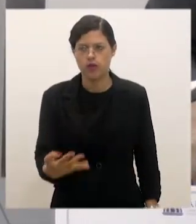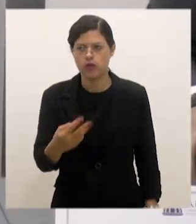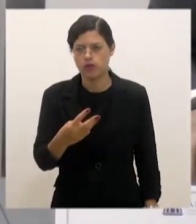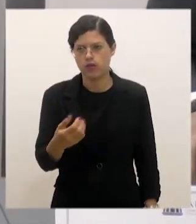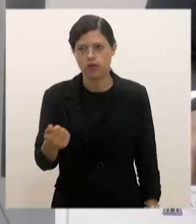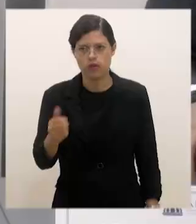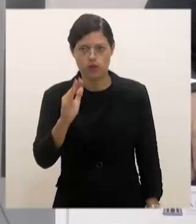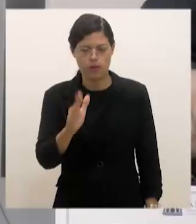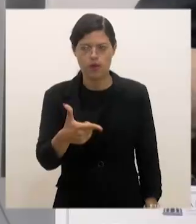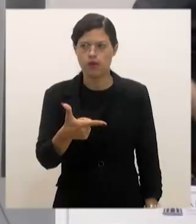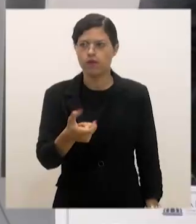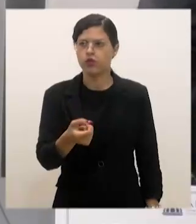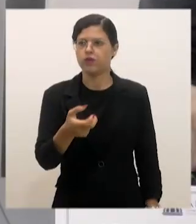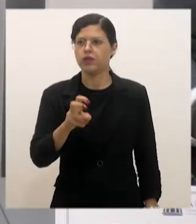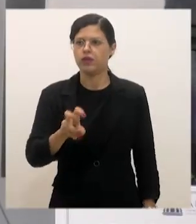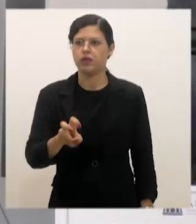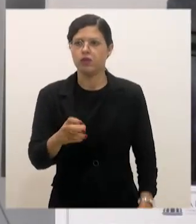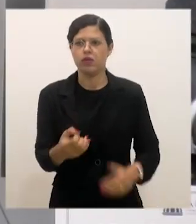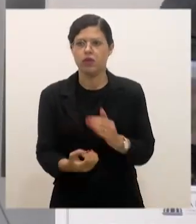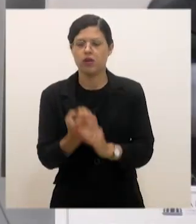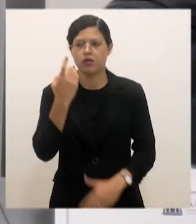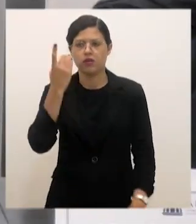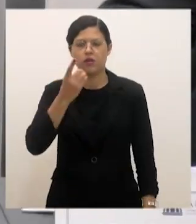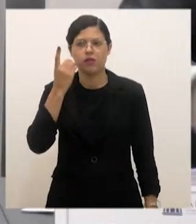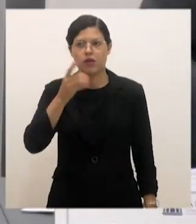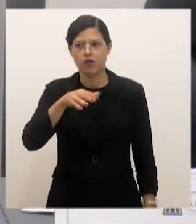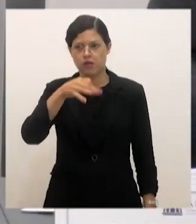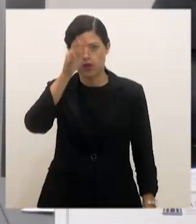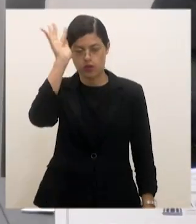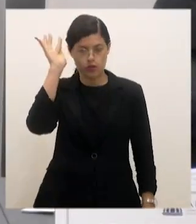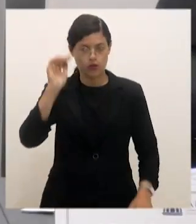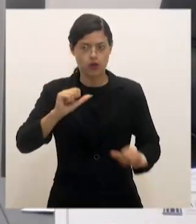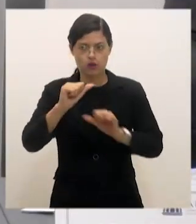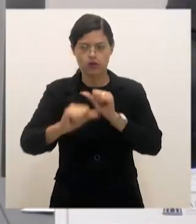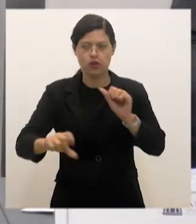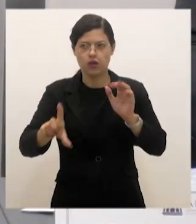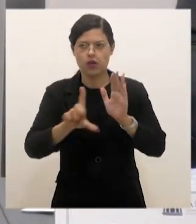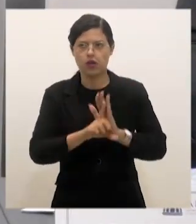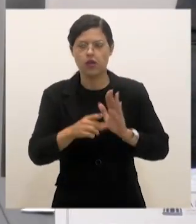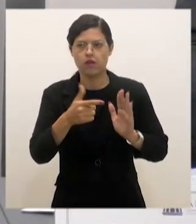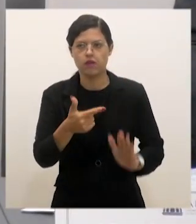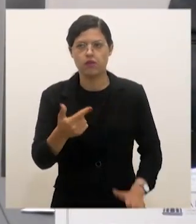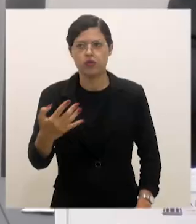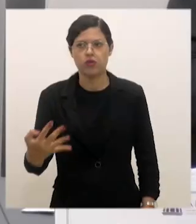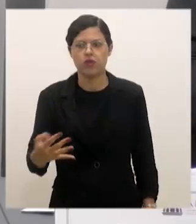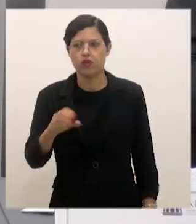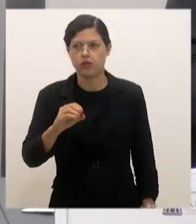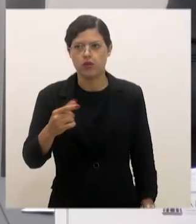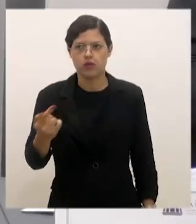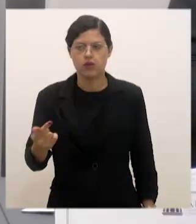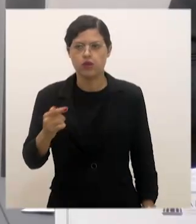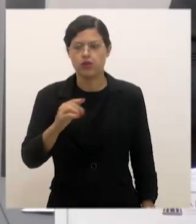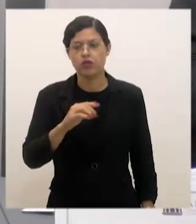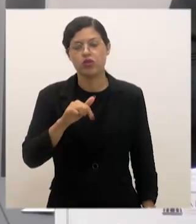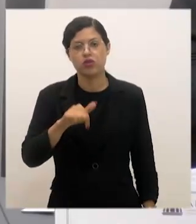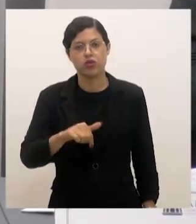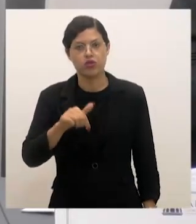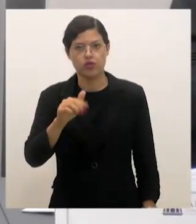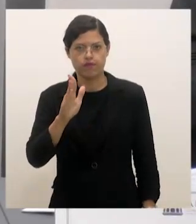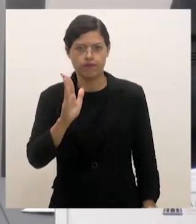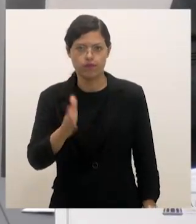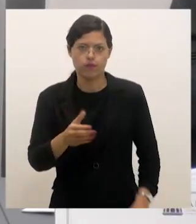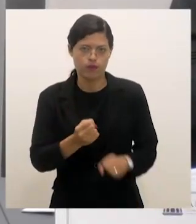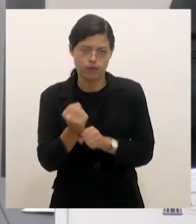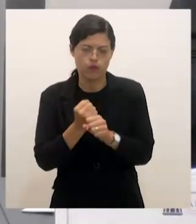de 2025, de autoria do deputado Fred Pacheco, que altera a lei 2407 de 8 de junho de 95,